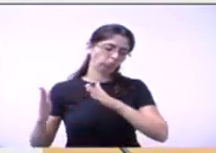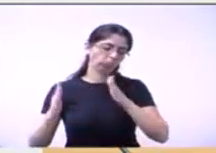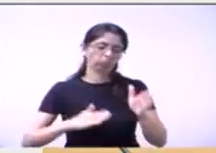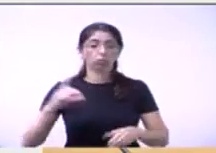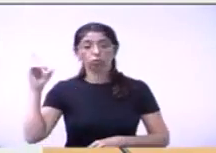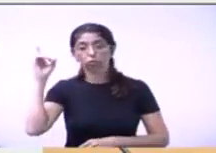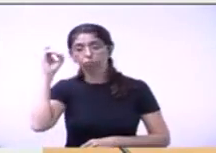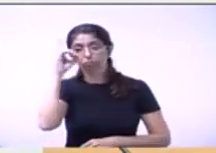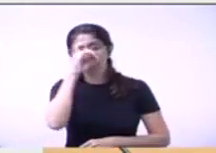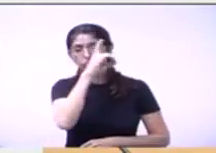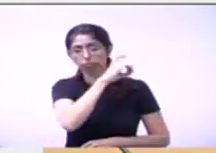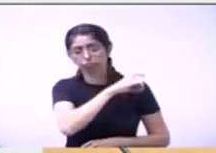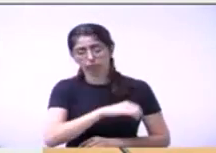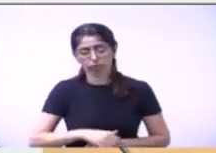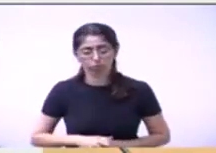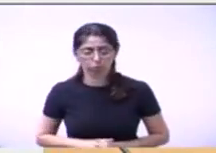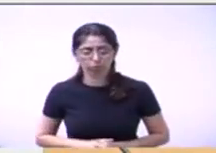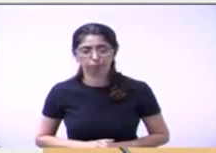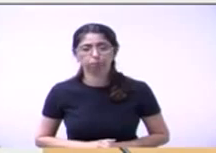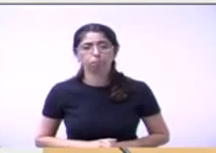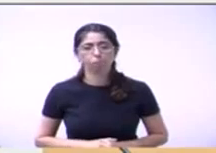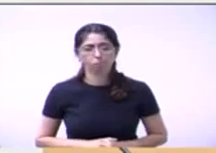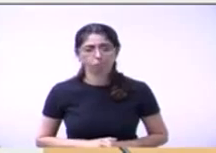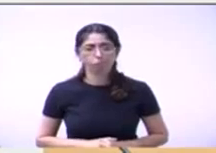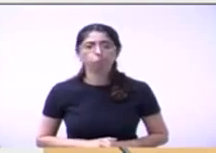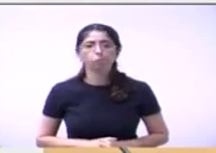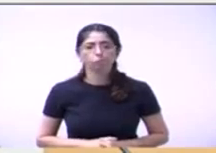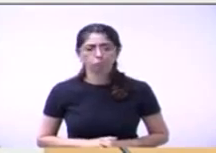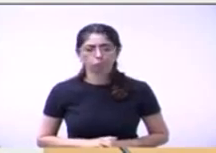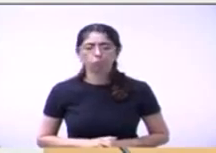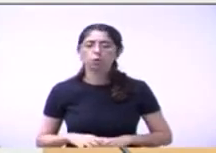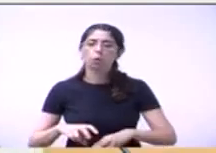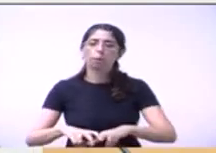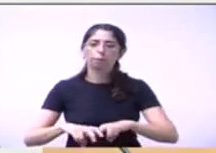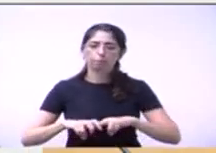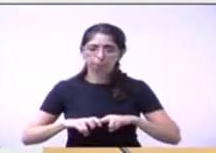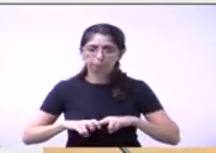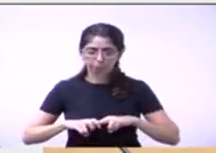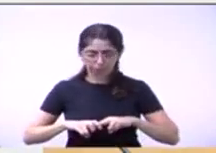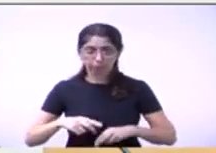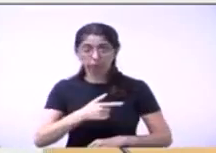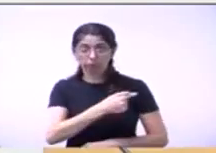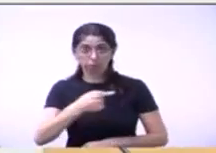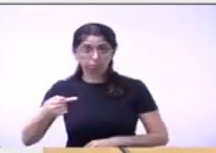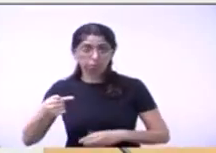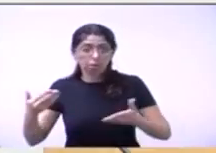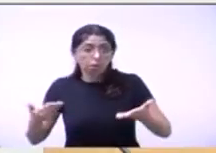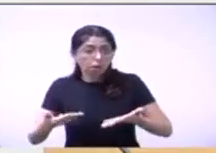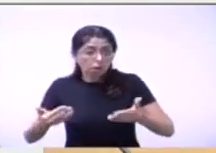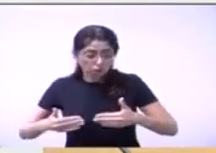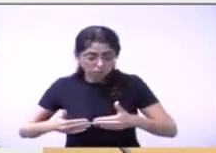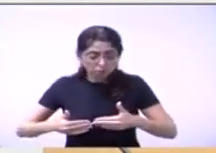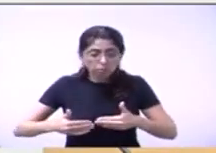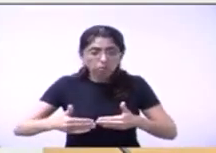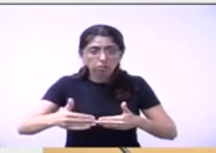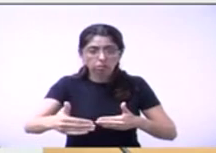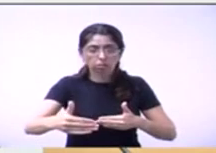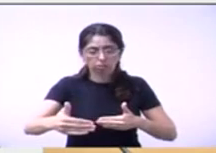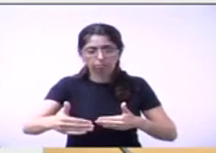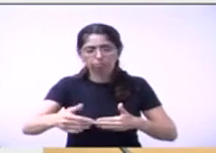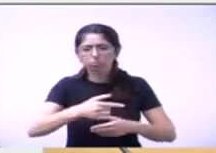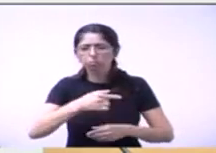que esta semana da Páscoa, da Semana Santa, seja uma oportunidade